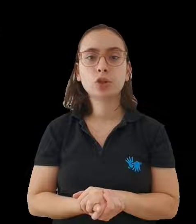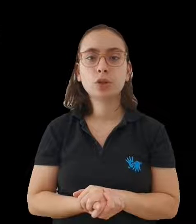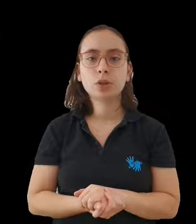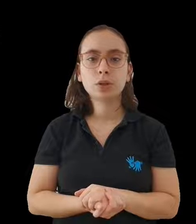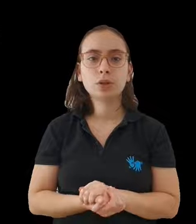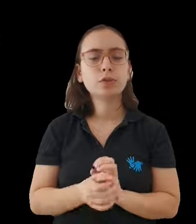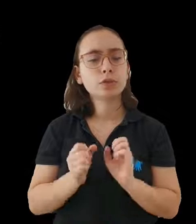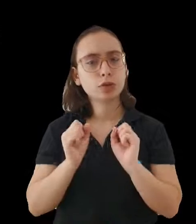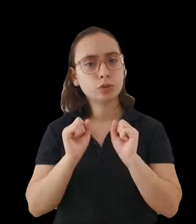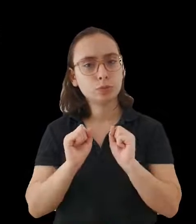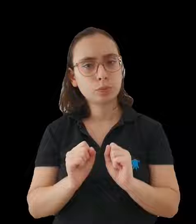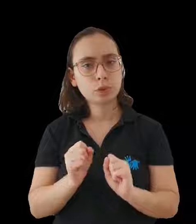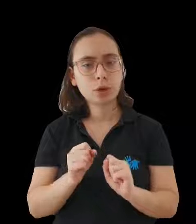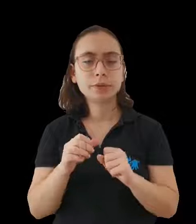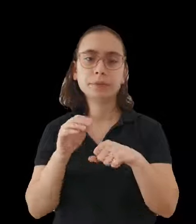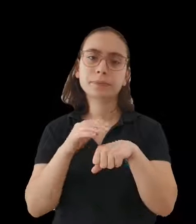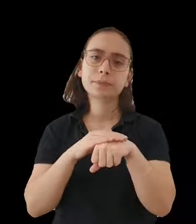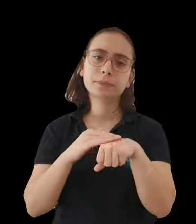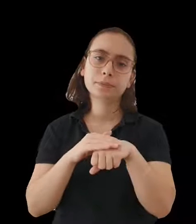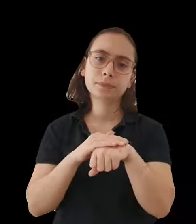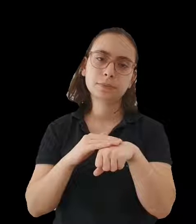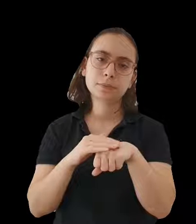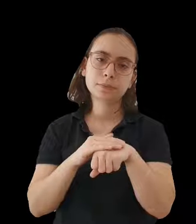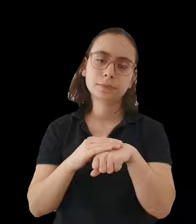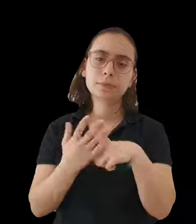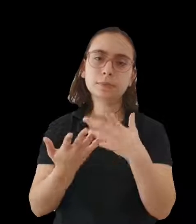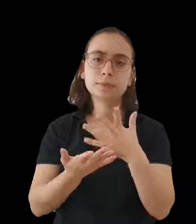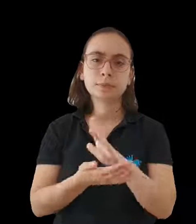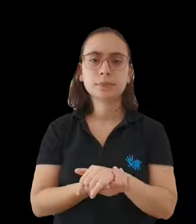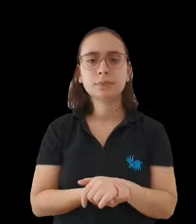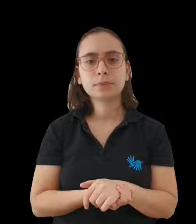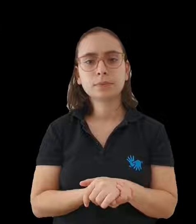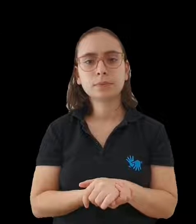como eu conversei com a estreganona, a minha estreganona tá aqui, ó.